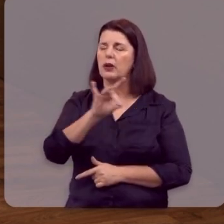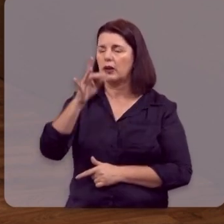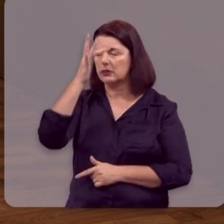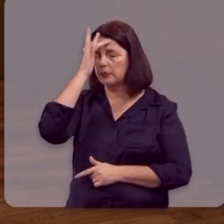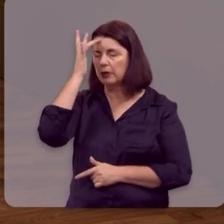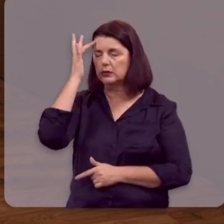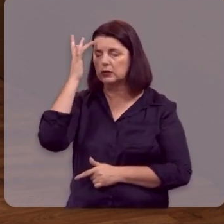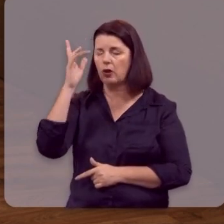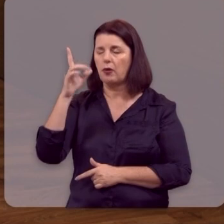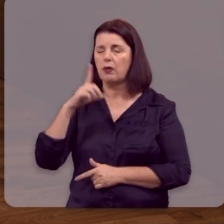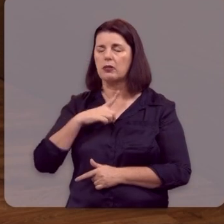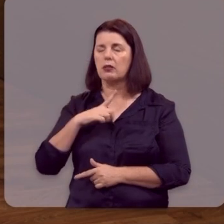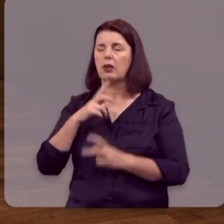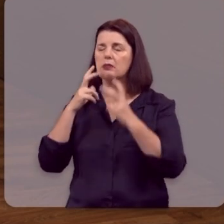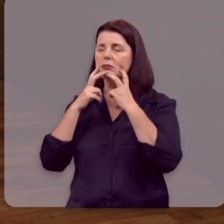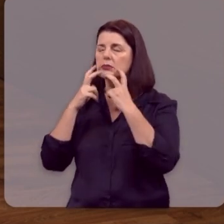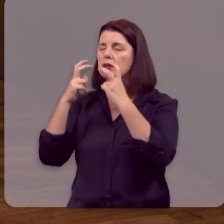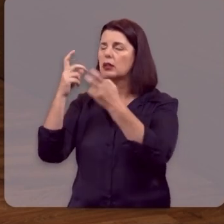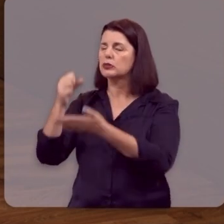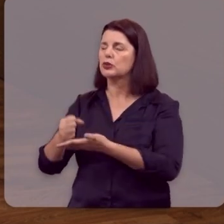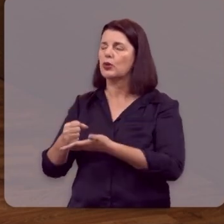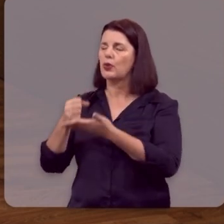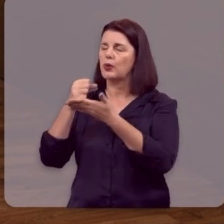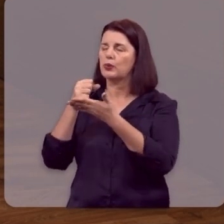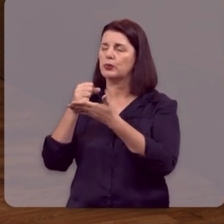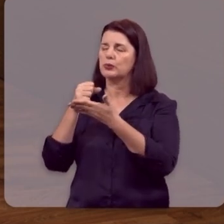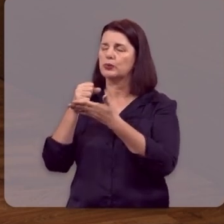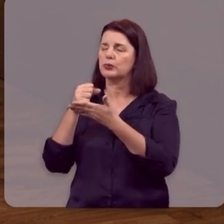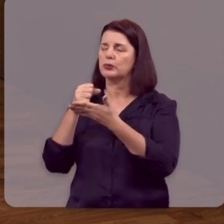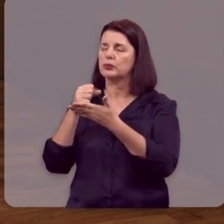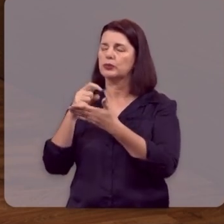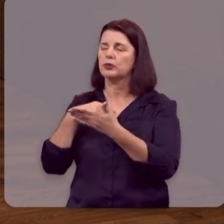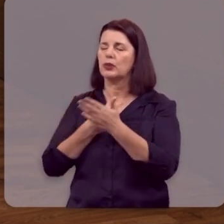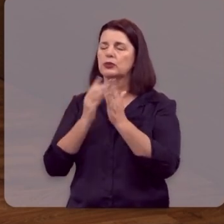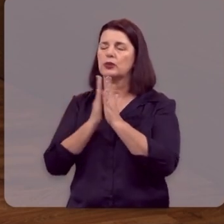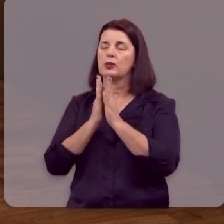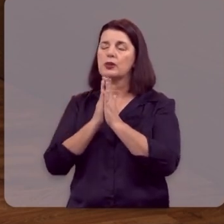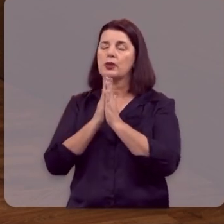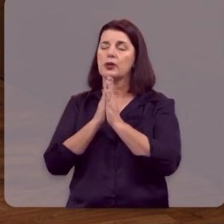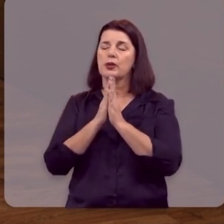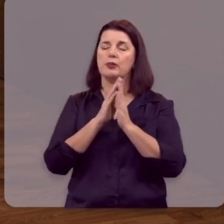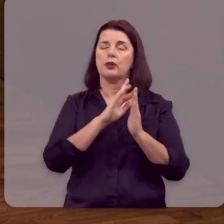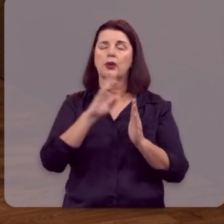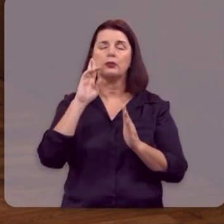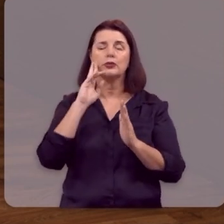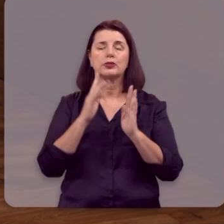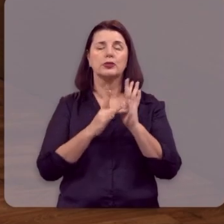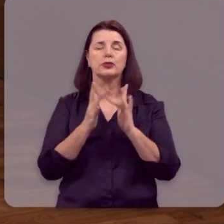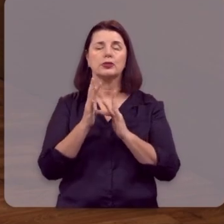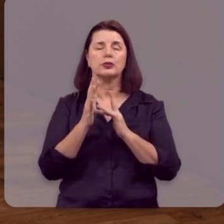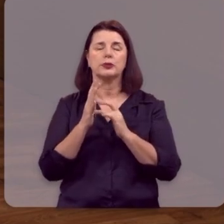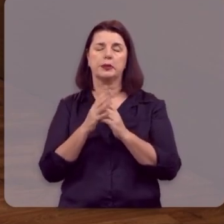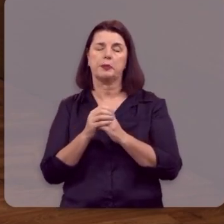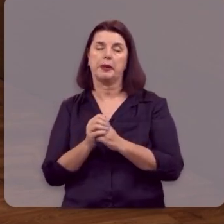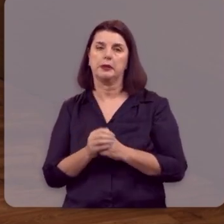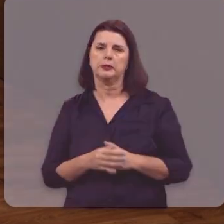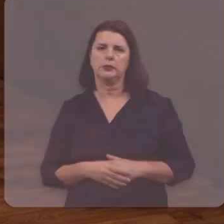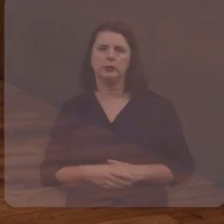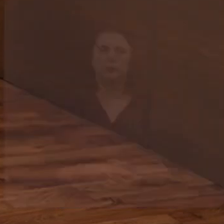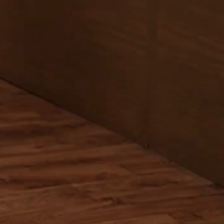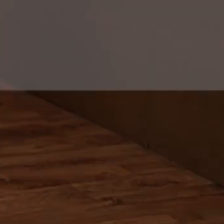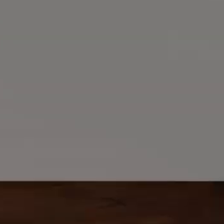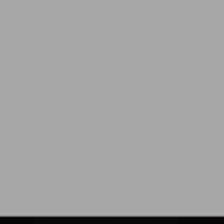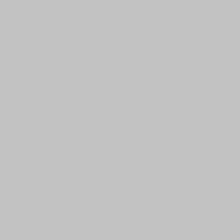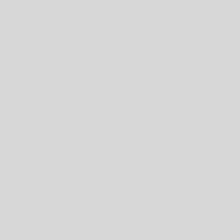daqueles que agora clamam por teu socorro. Oramos assim, em nome de Jesus.